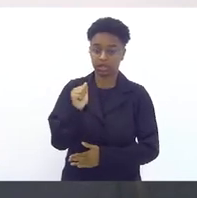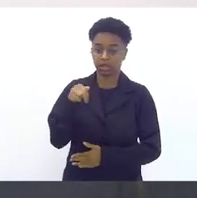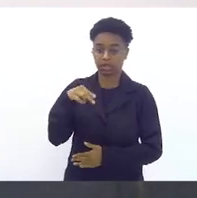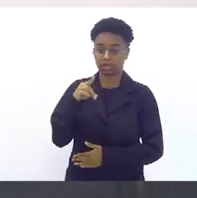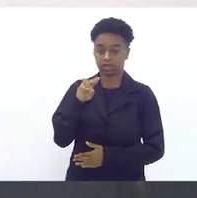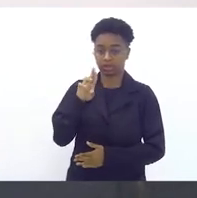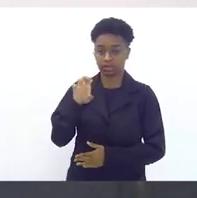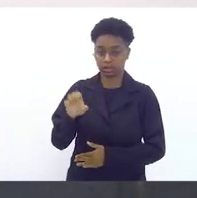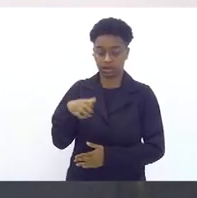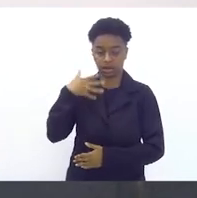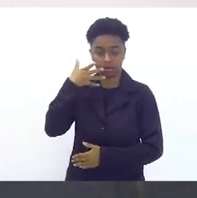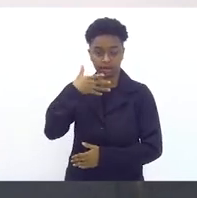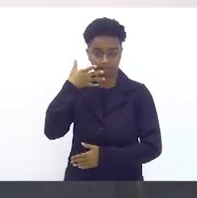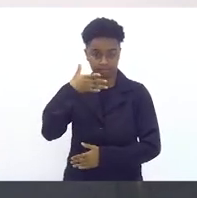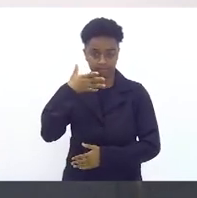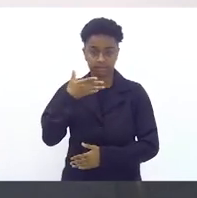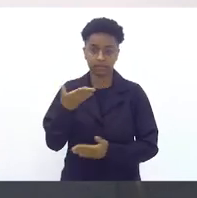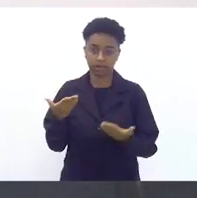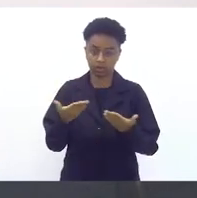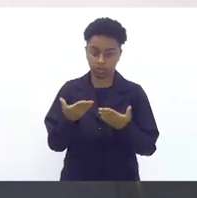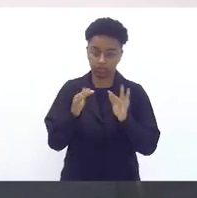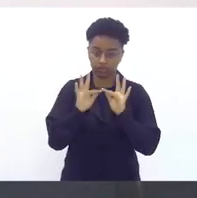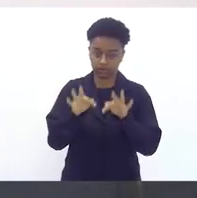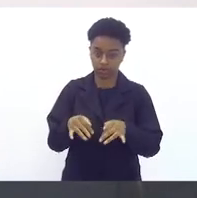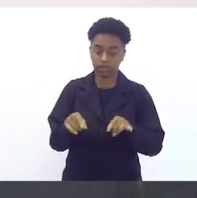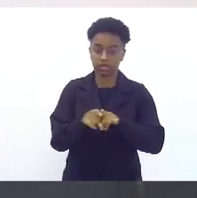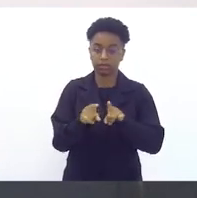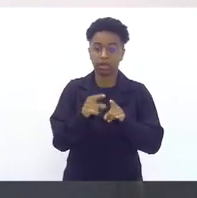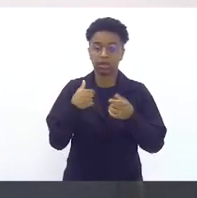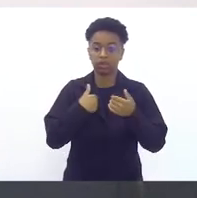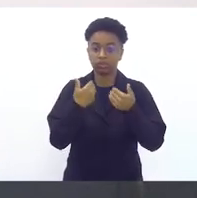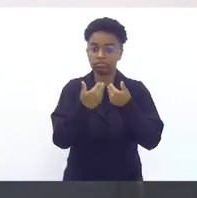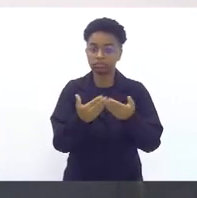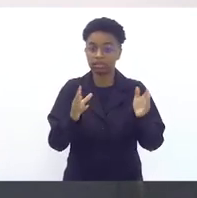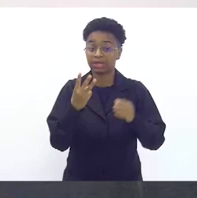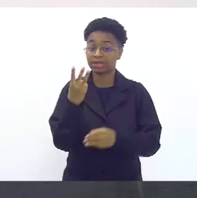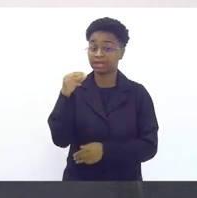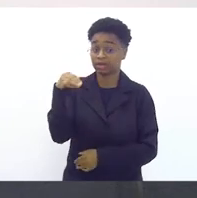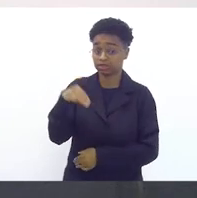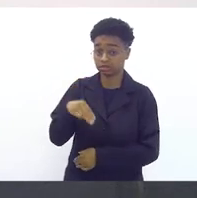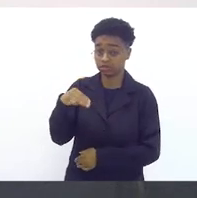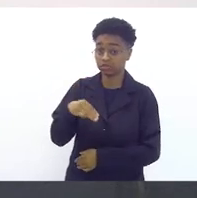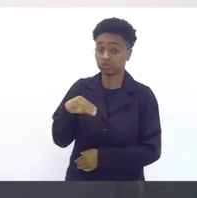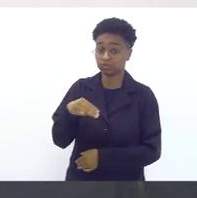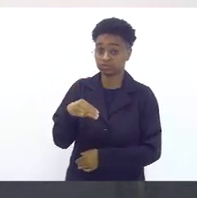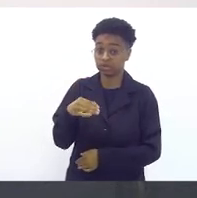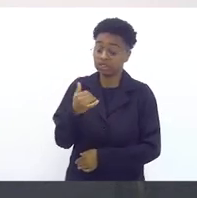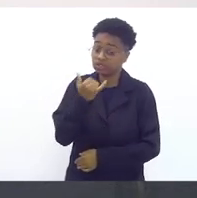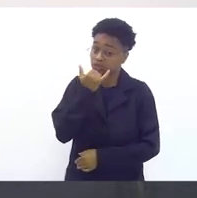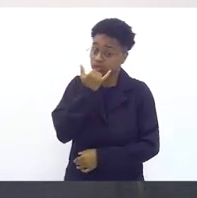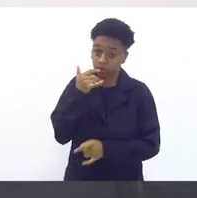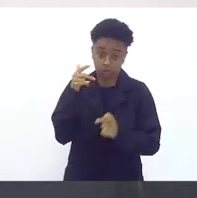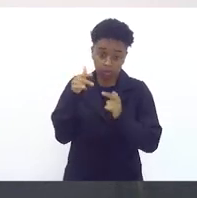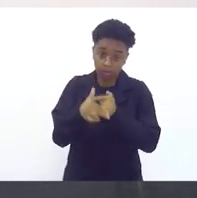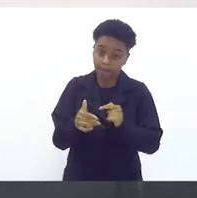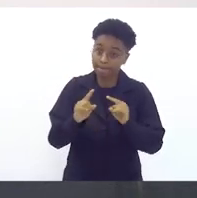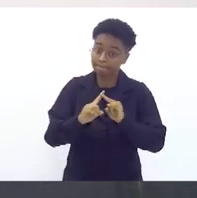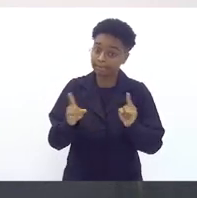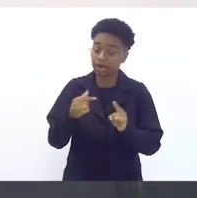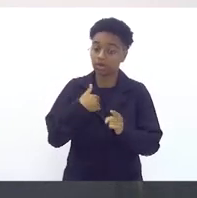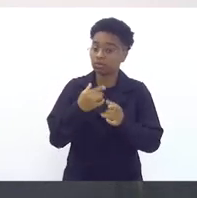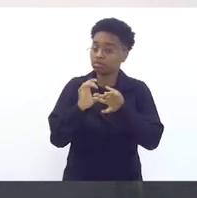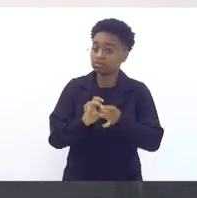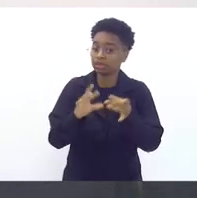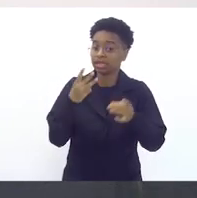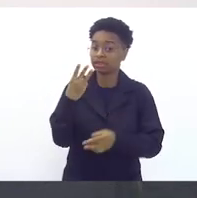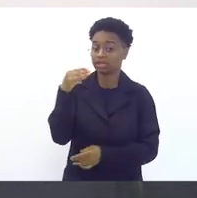as suas considerações. Vou abrir para 3 minutos, sendo super antipática e pedindo desculpas. Vou abrir 3 minutos